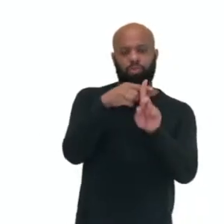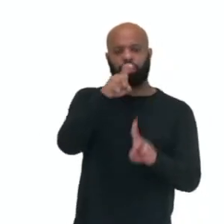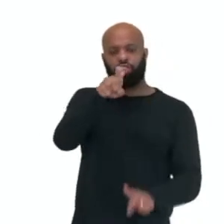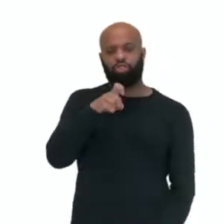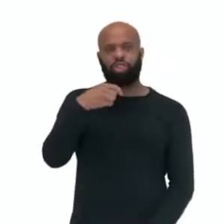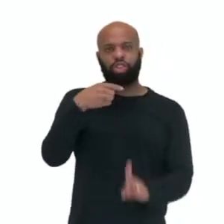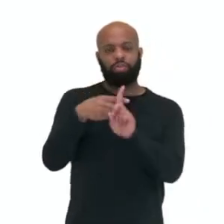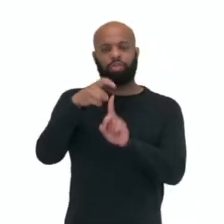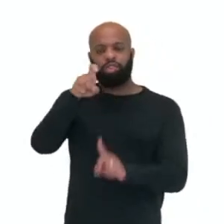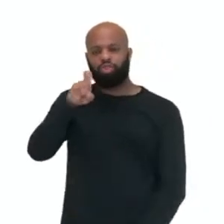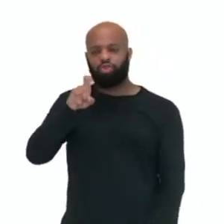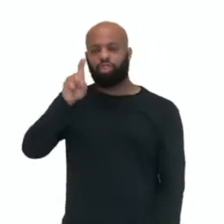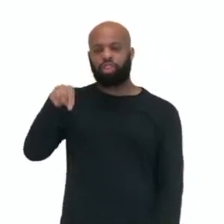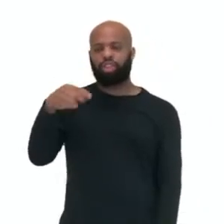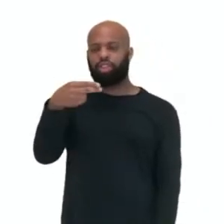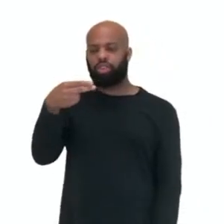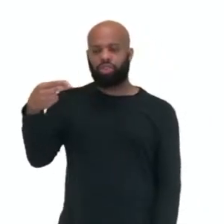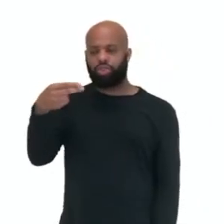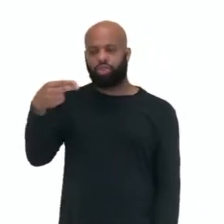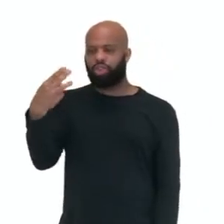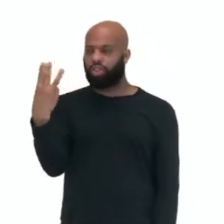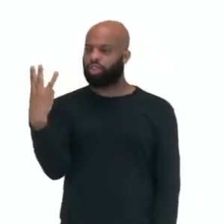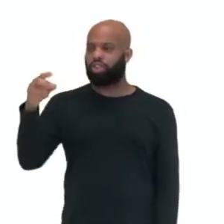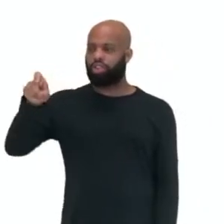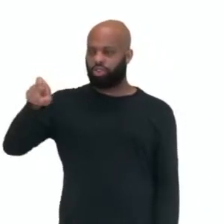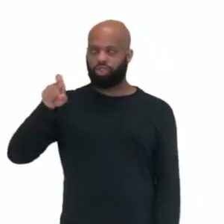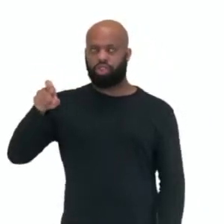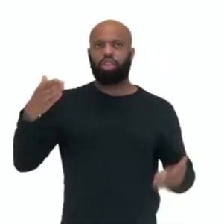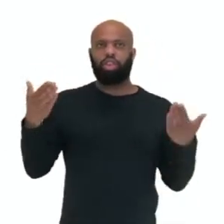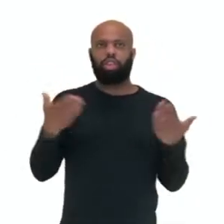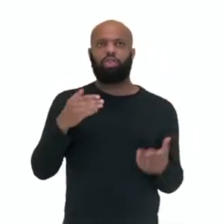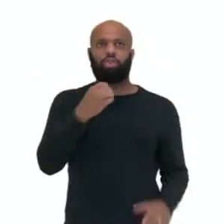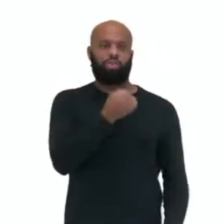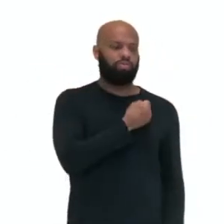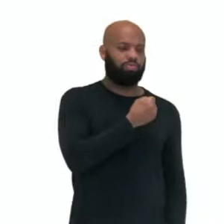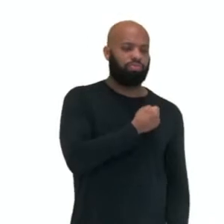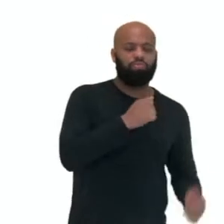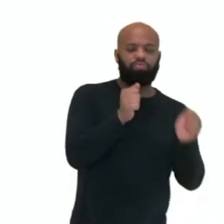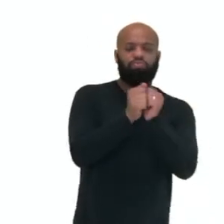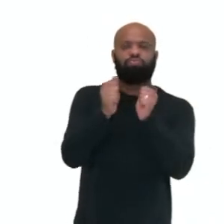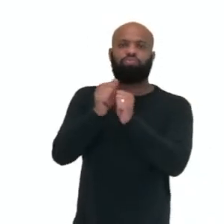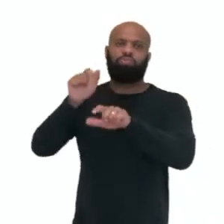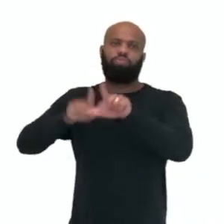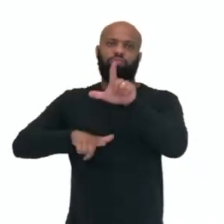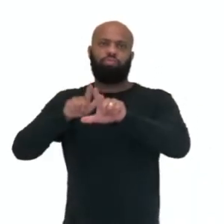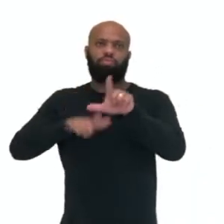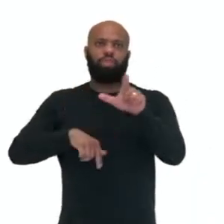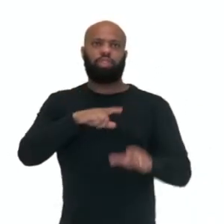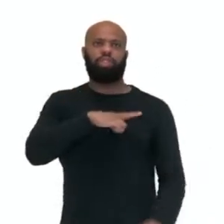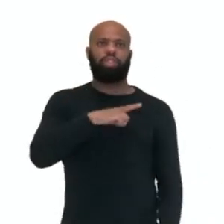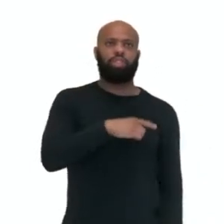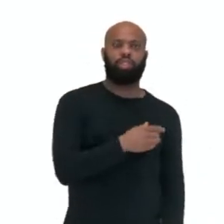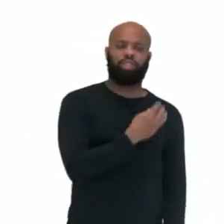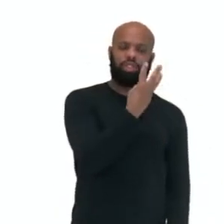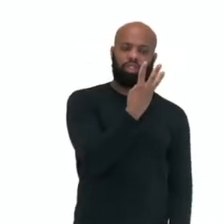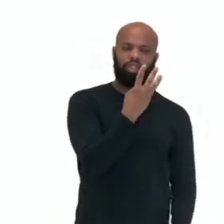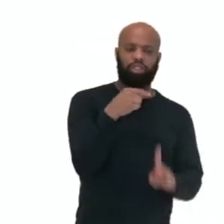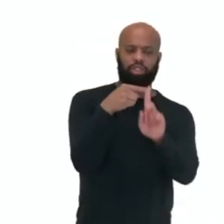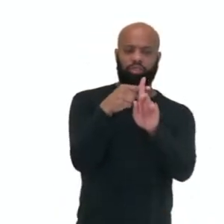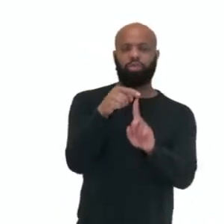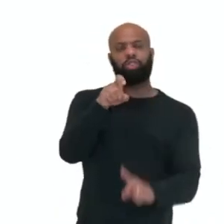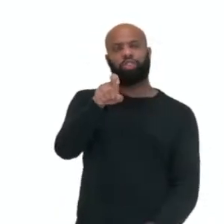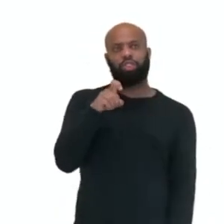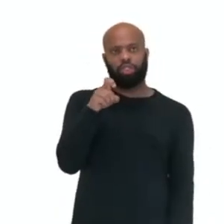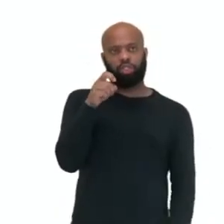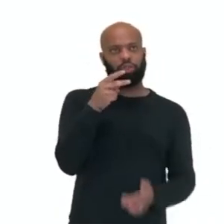é igual a 3x. Números e letras. 3 mais x, ele continua sendo 3